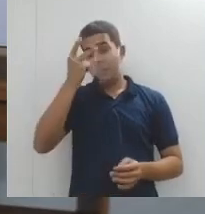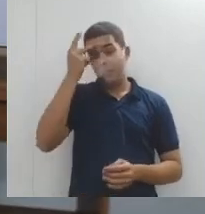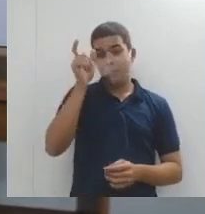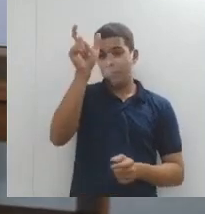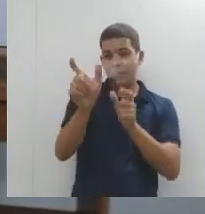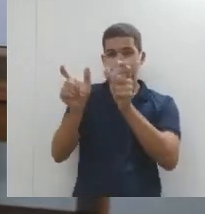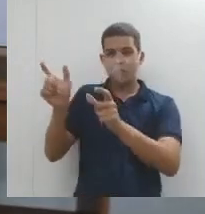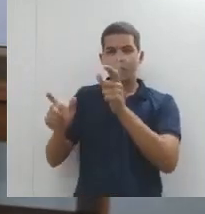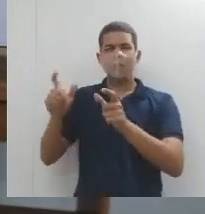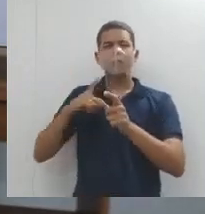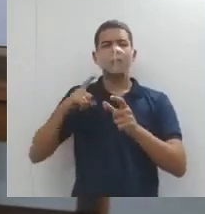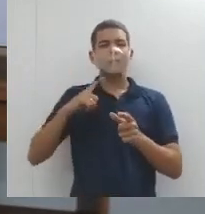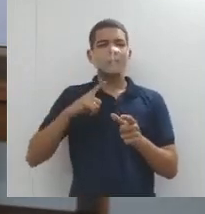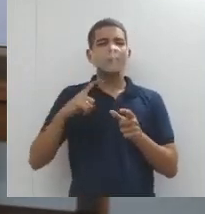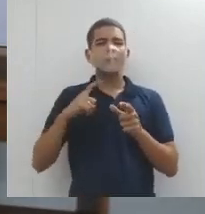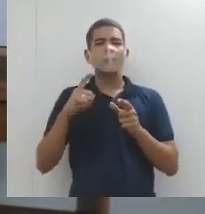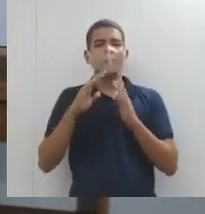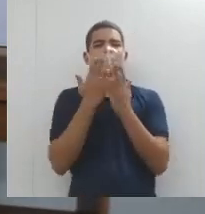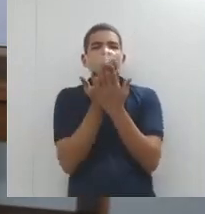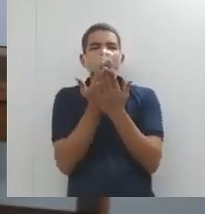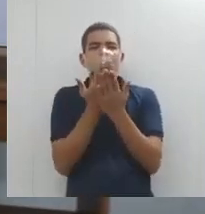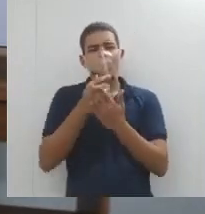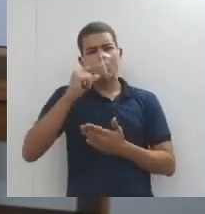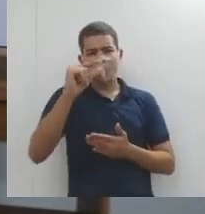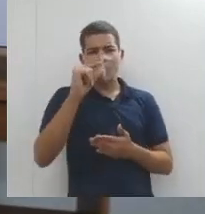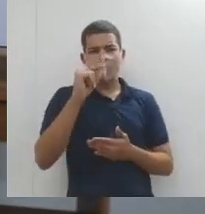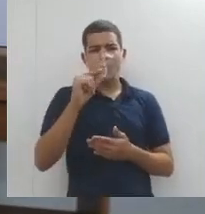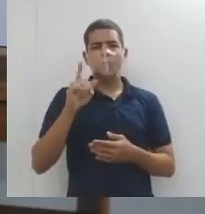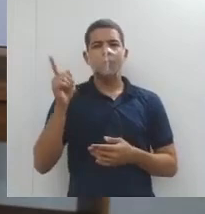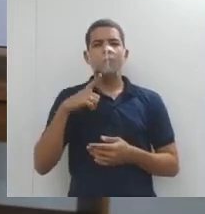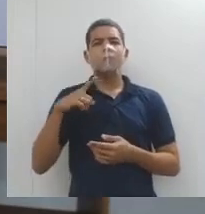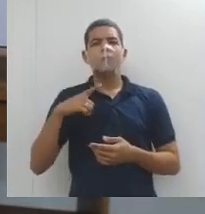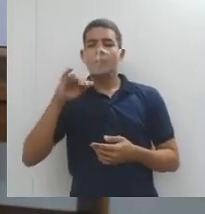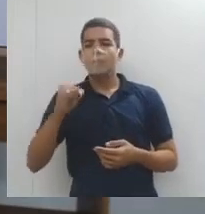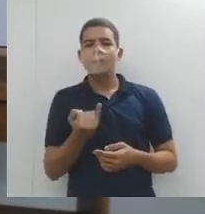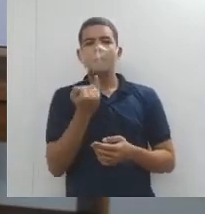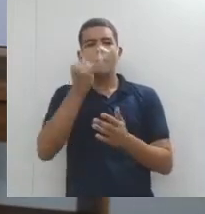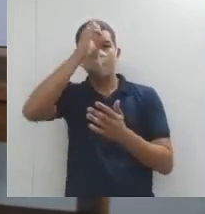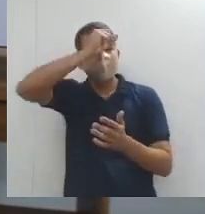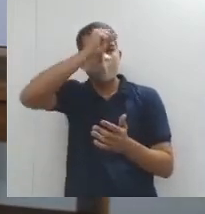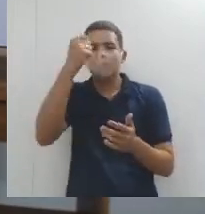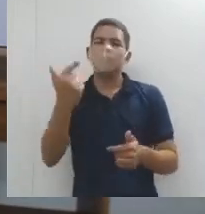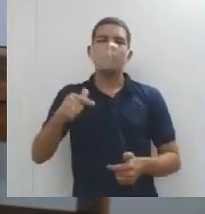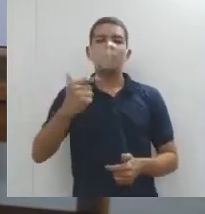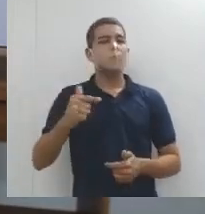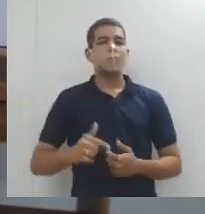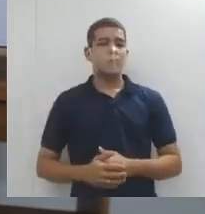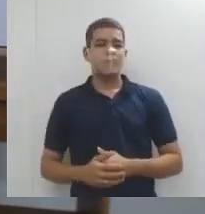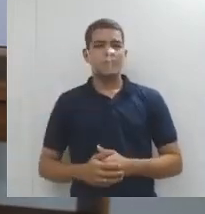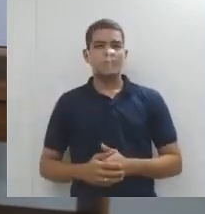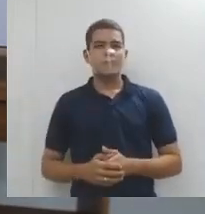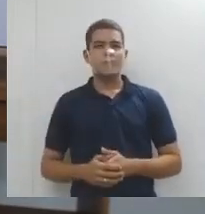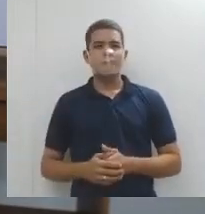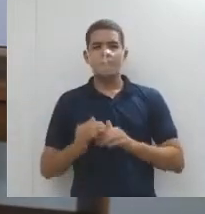escolaridade, pessoas que você está vendo que ela não teve a oportunidade de aprender, né? Até um